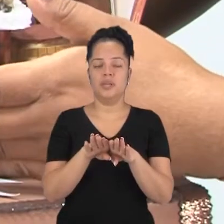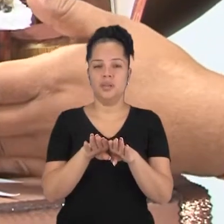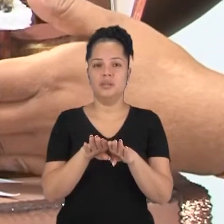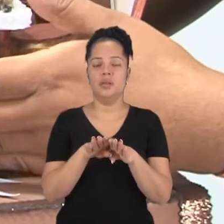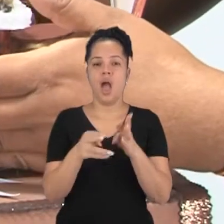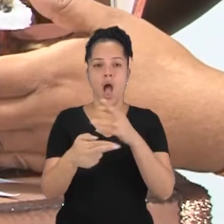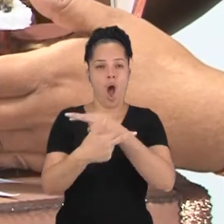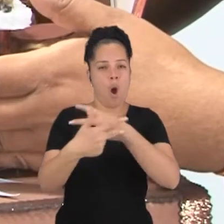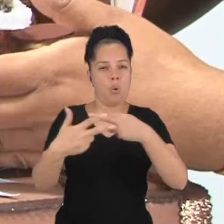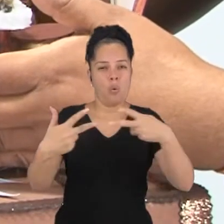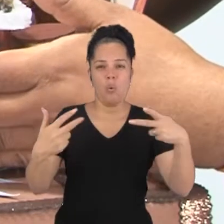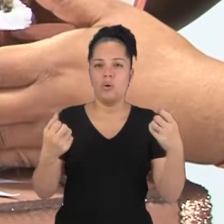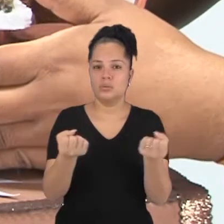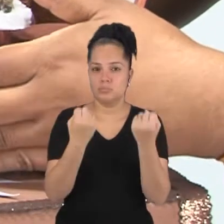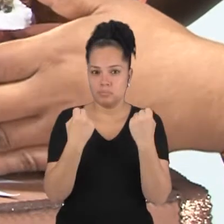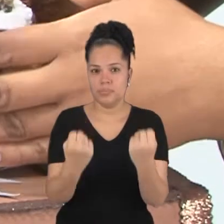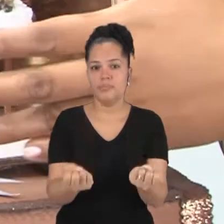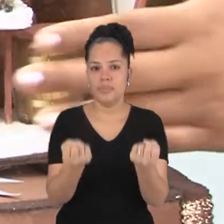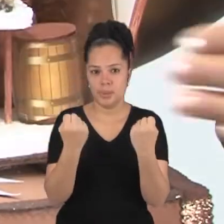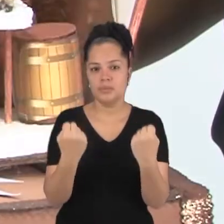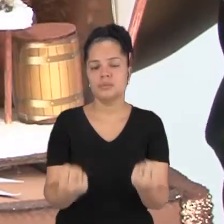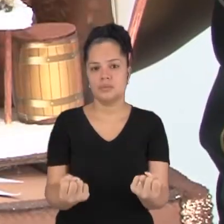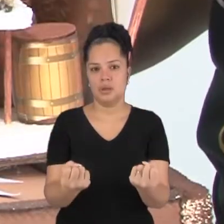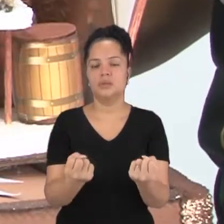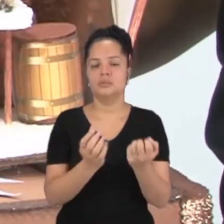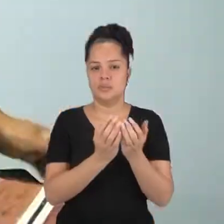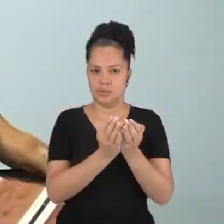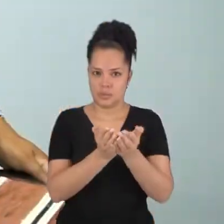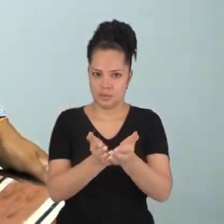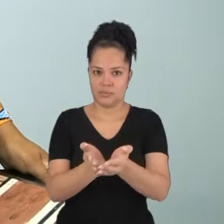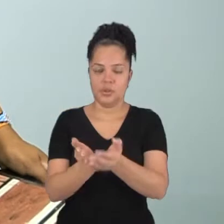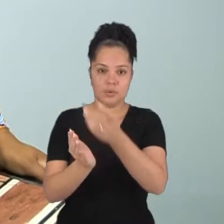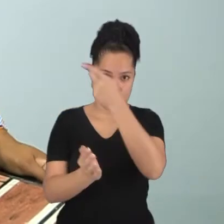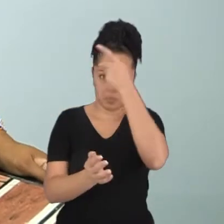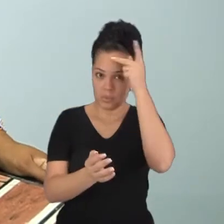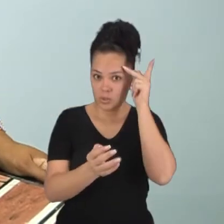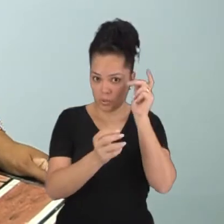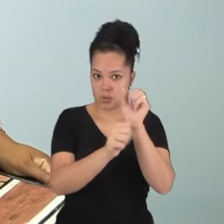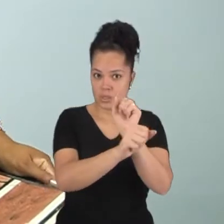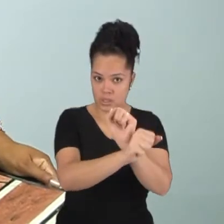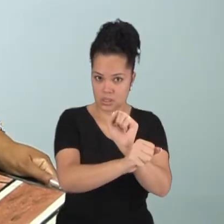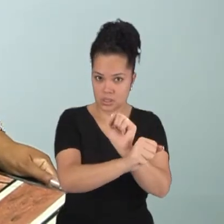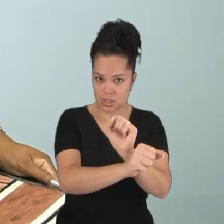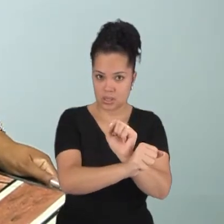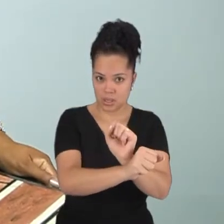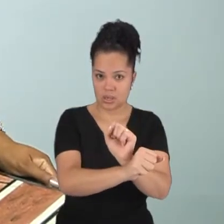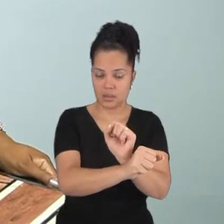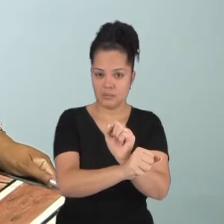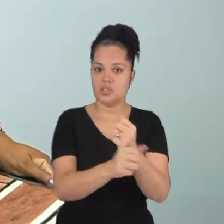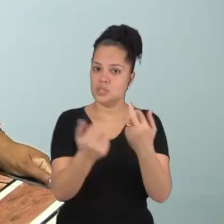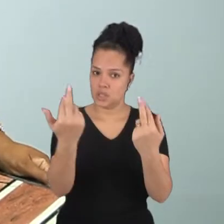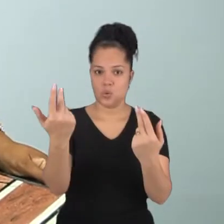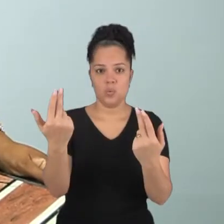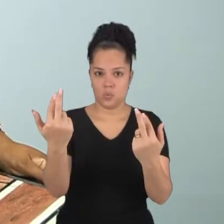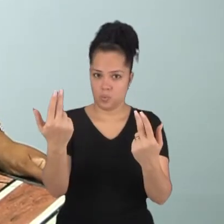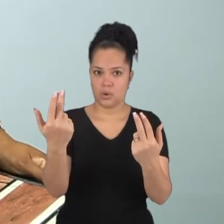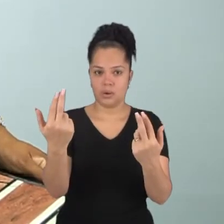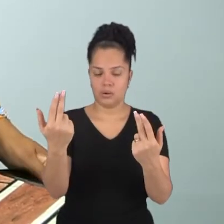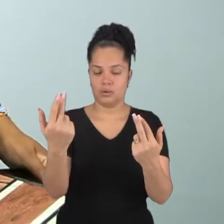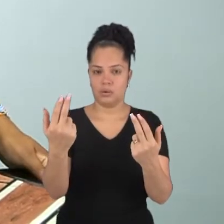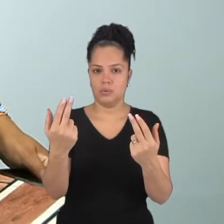carga, esse navio. E os escravos, eles eram tratados também como carga,